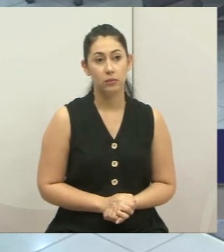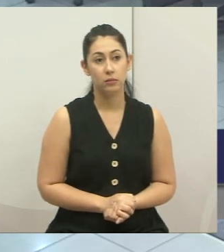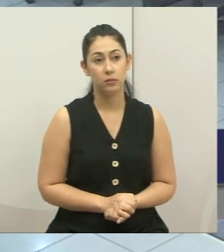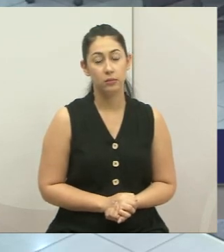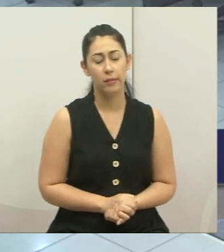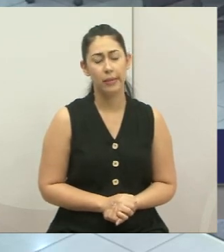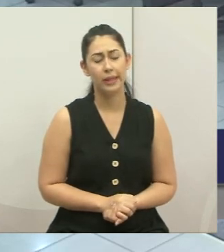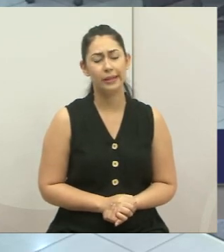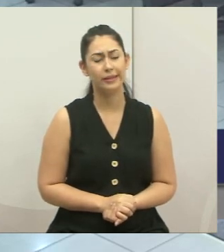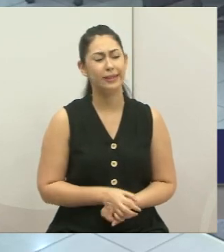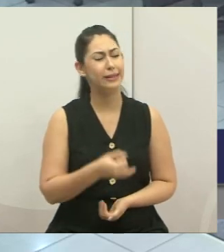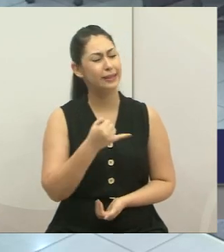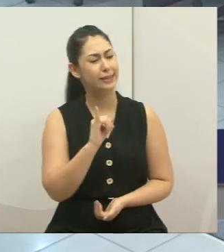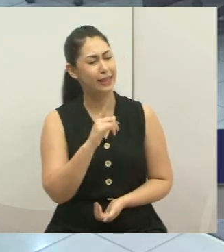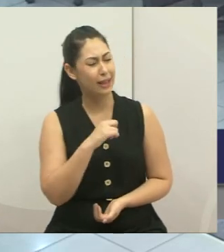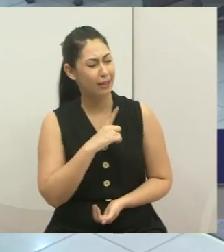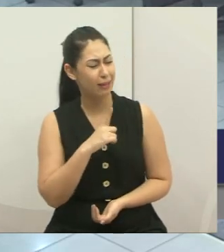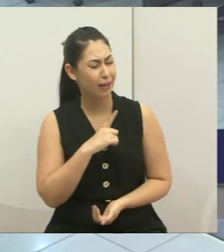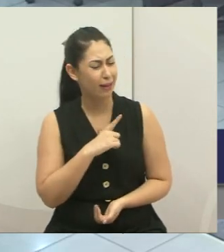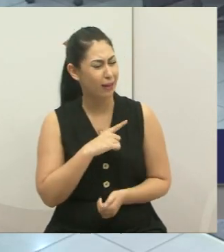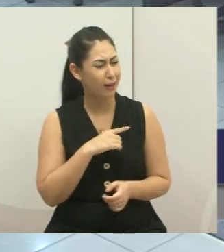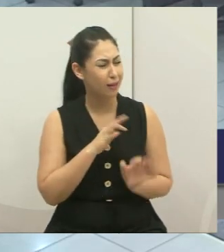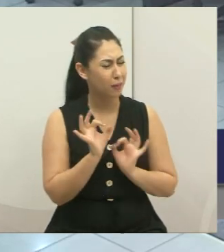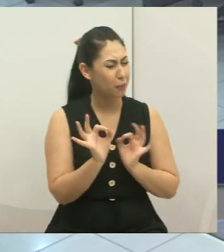Se existem planos...